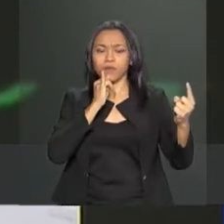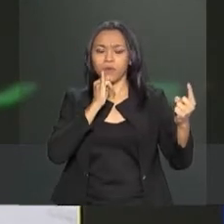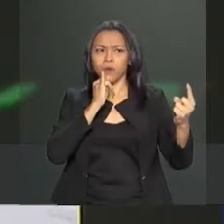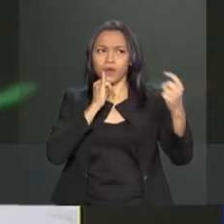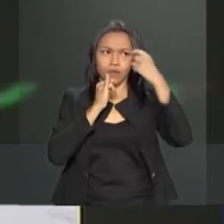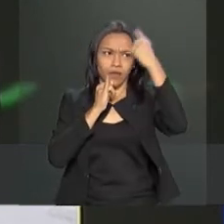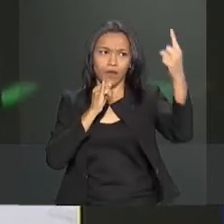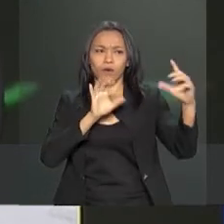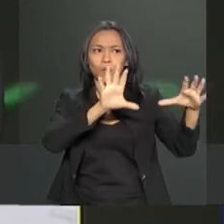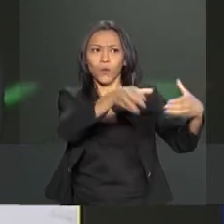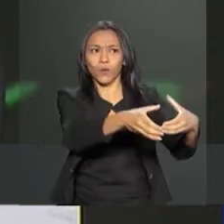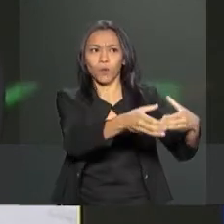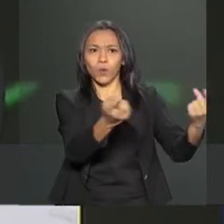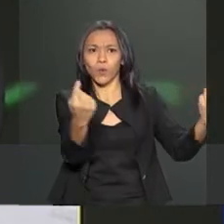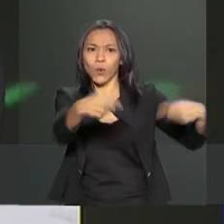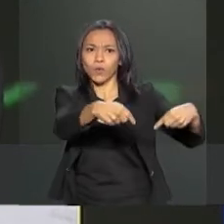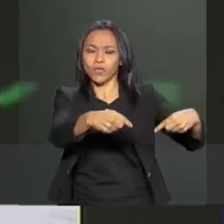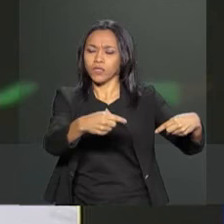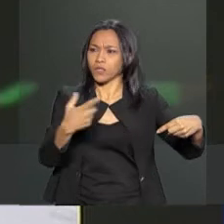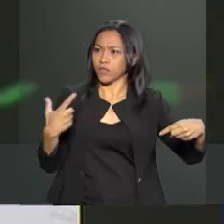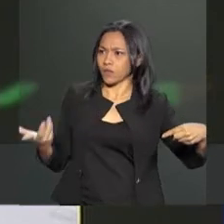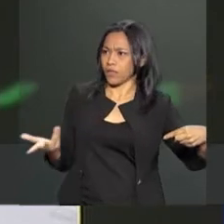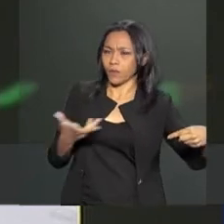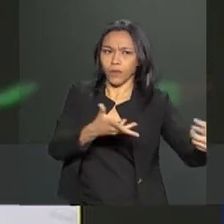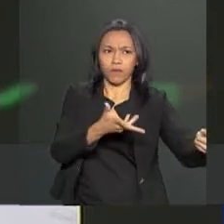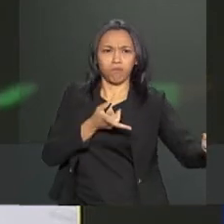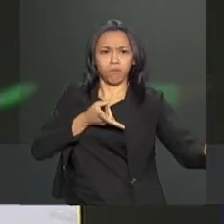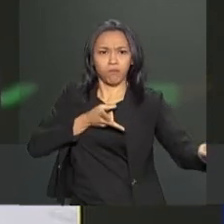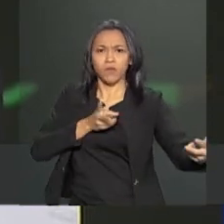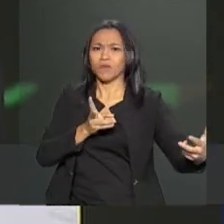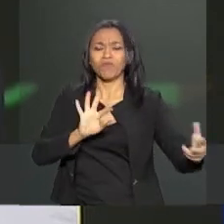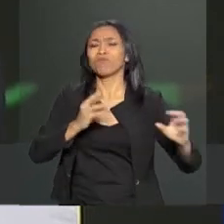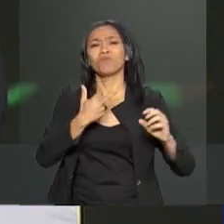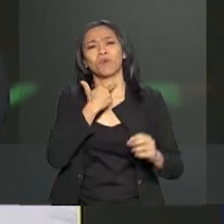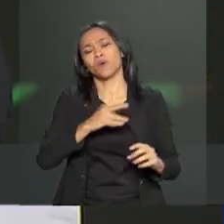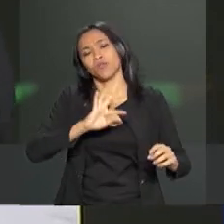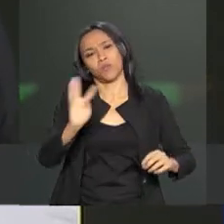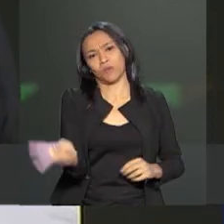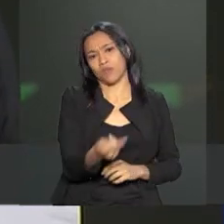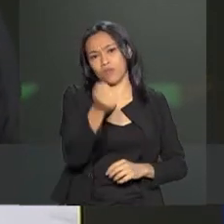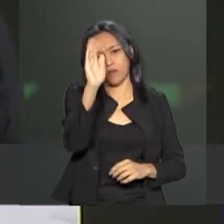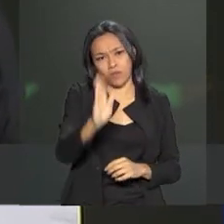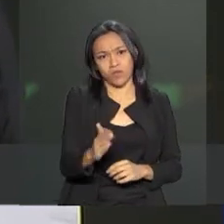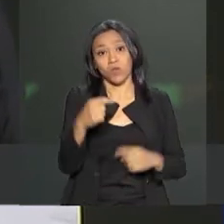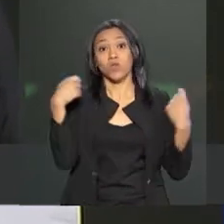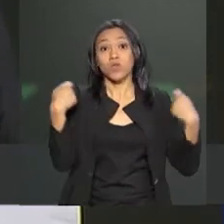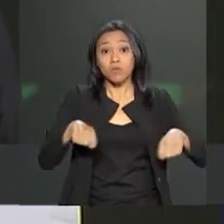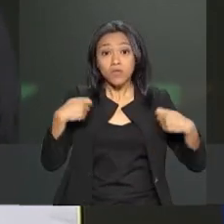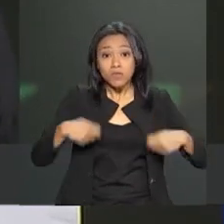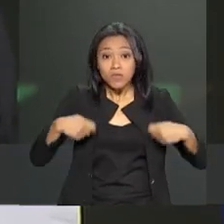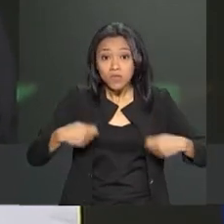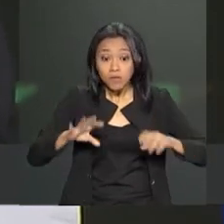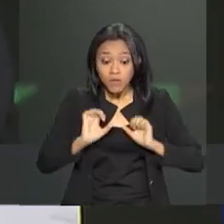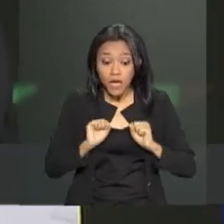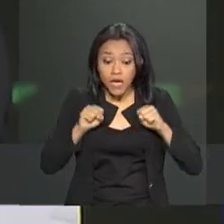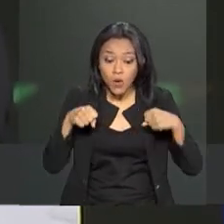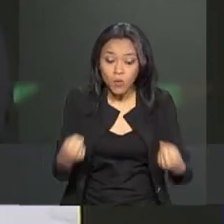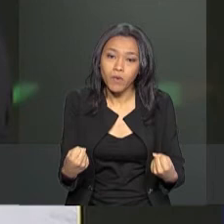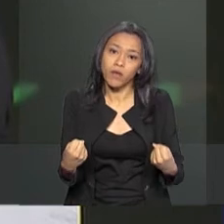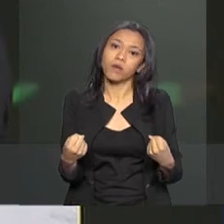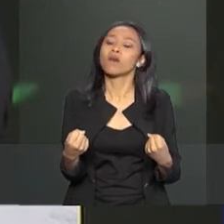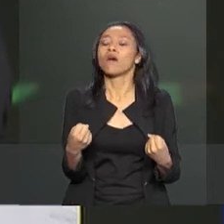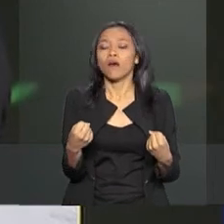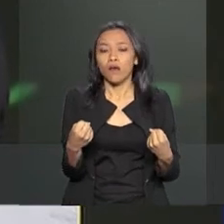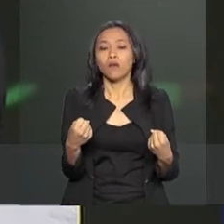teses da oposição de então. Né? Isso não pode acontecer mais no Brasil. Nós estamos num momento que nós temos que recuperar este